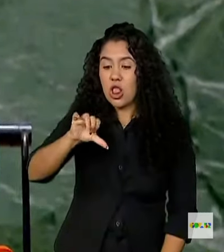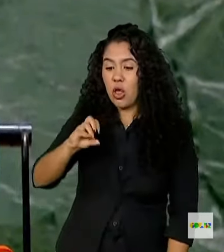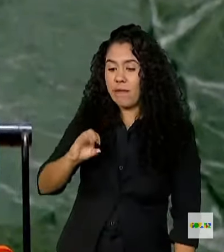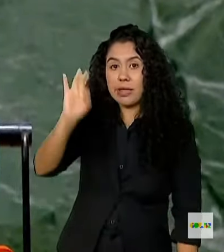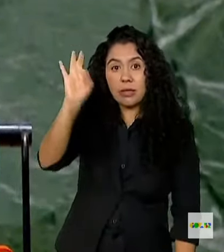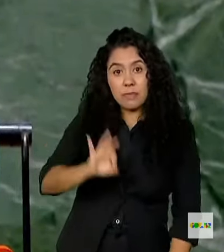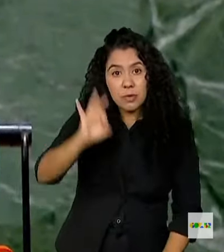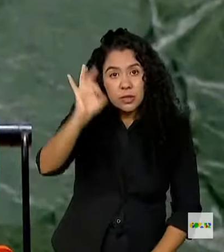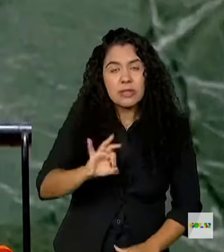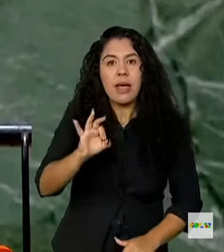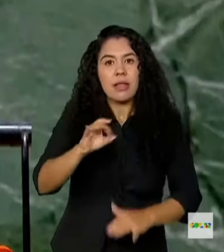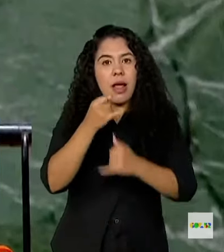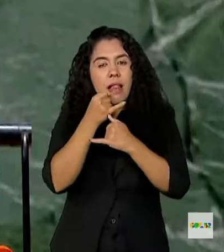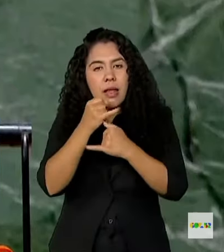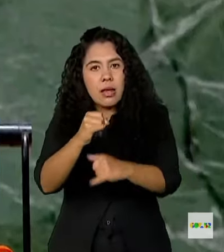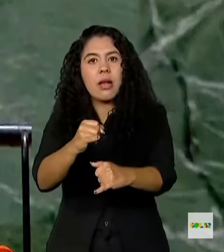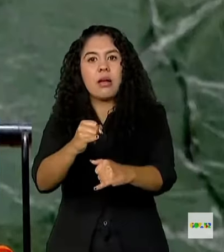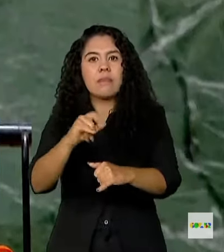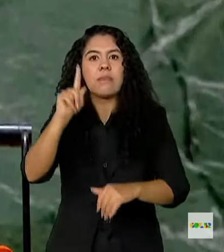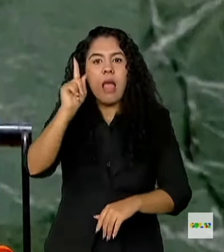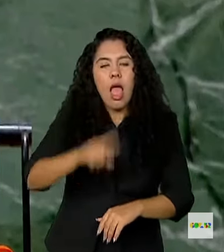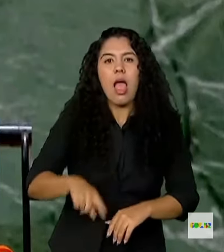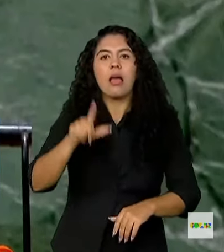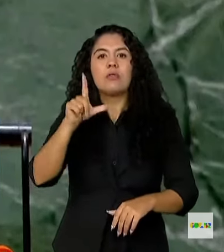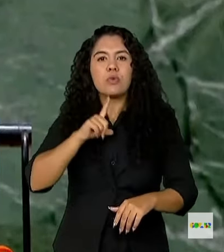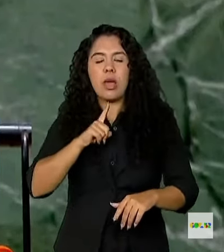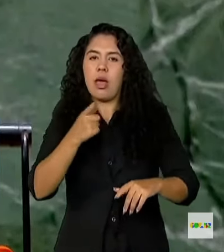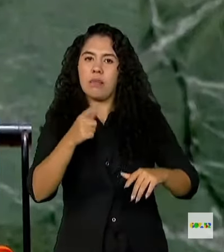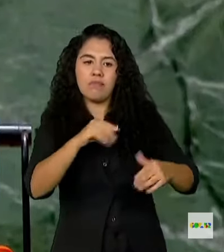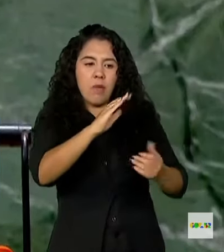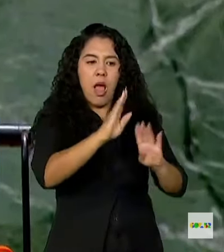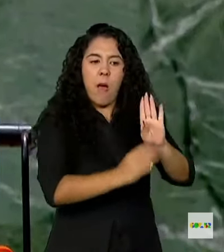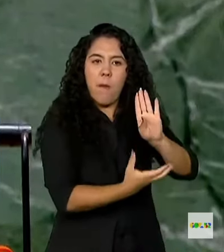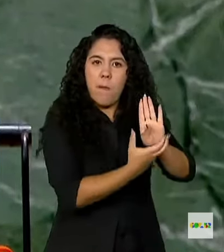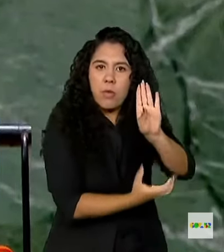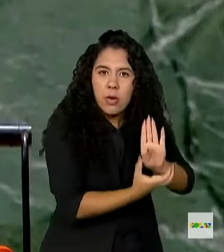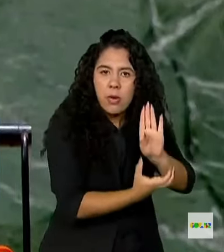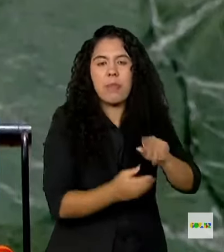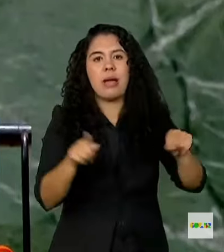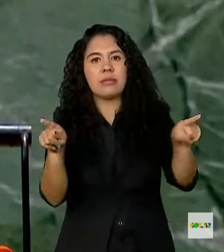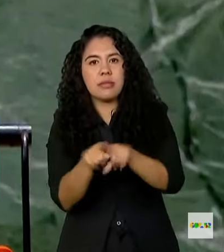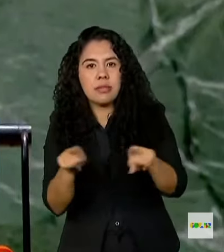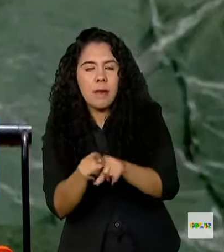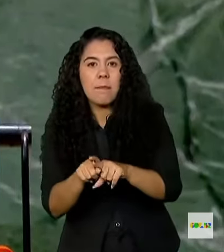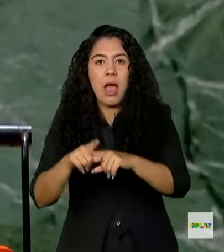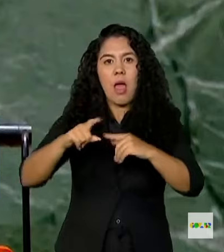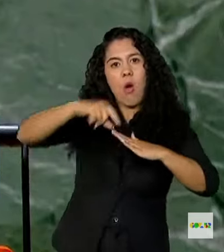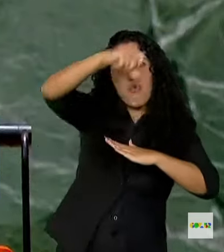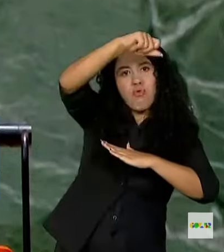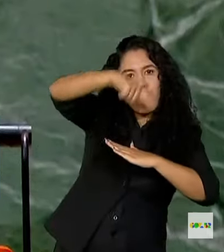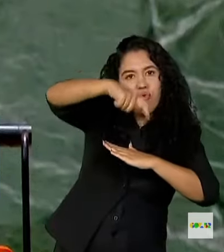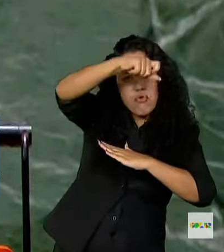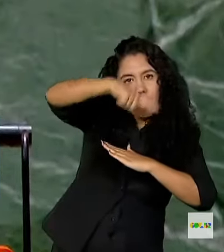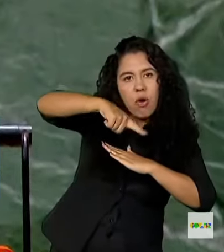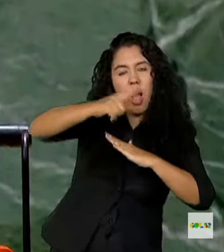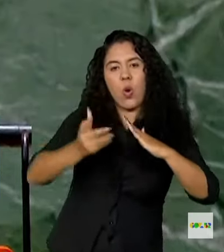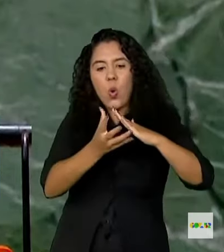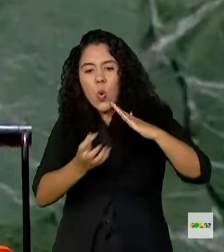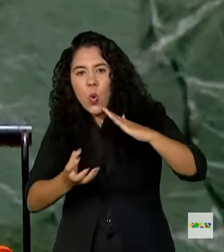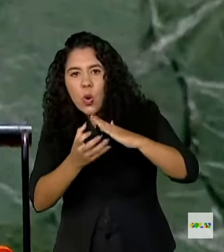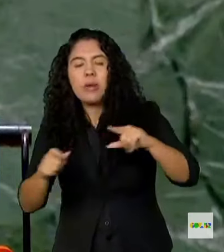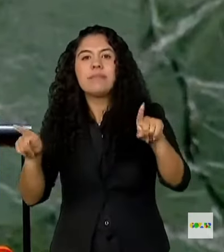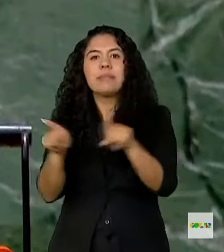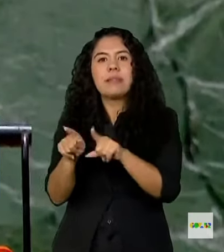nossa eletricidade provém de fontes renováveis, como a biomassa, a hidrelétrica, a solar e a eólica.